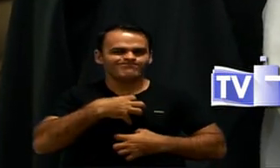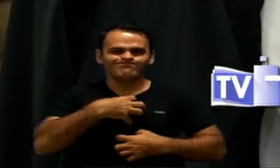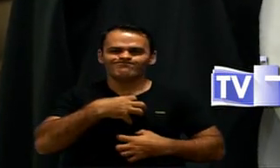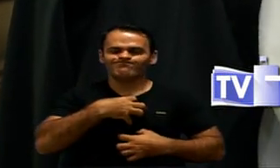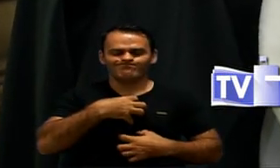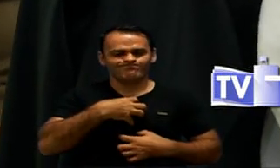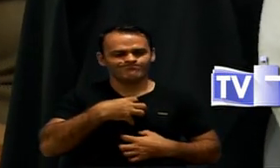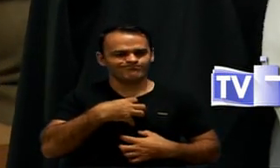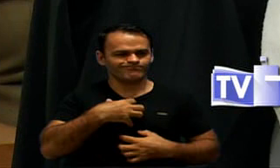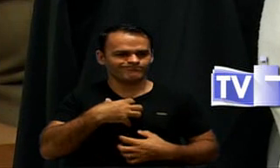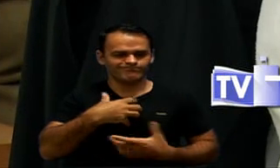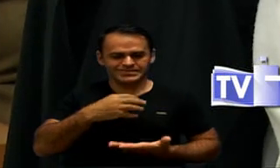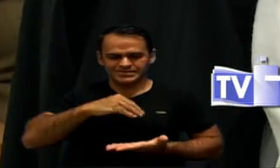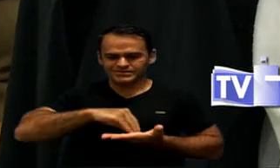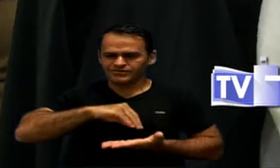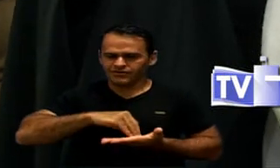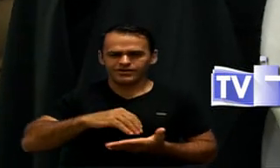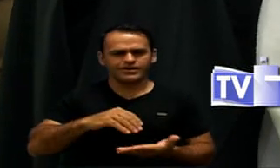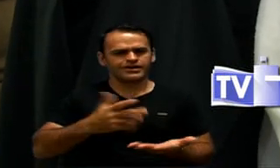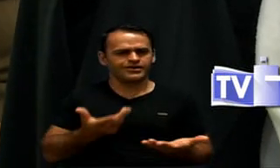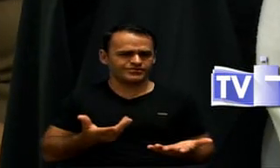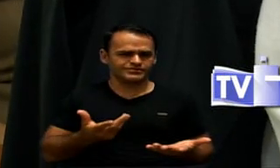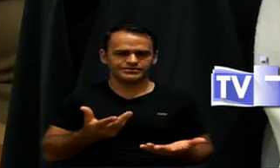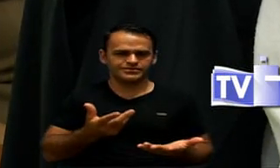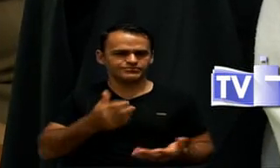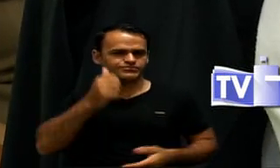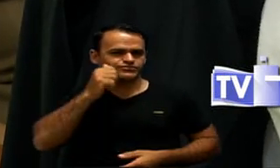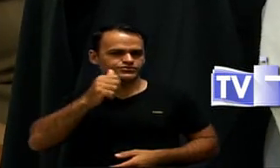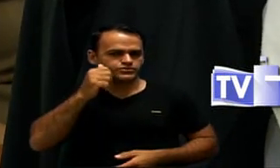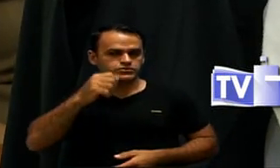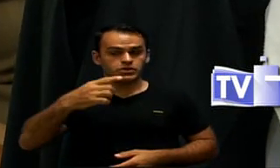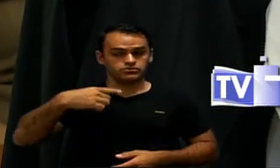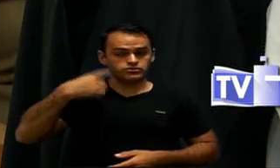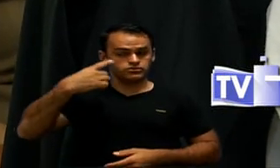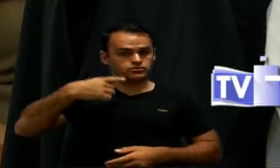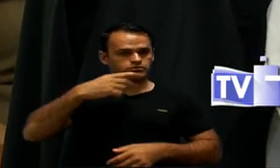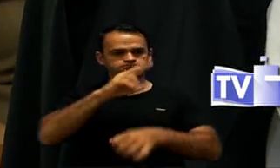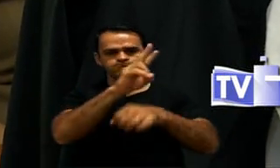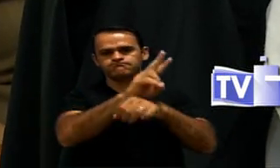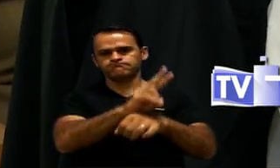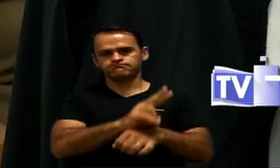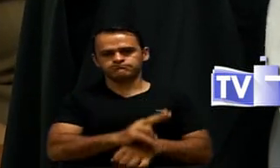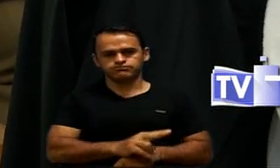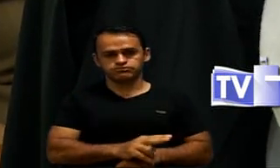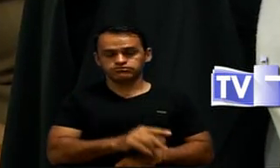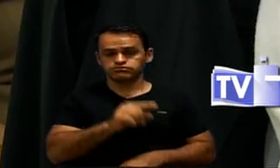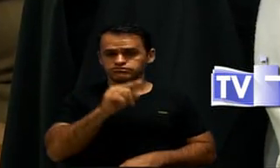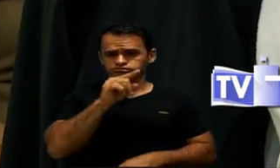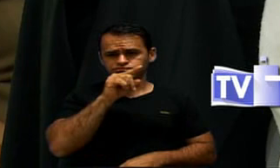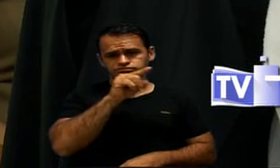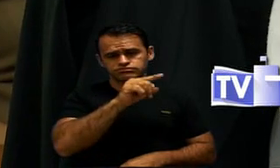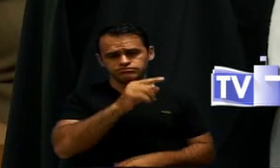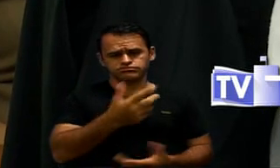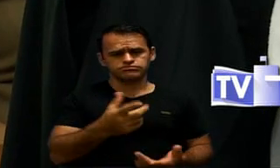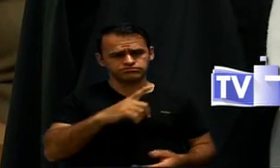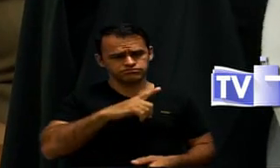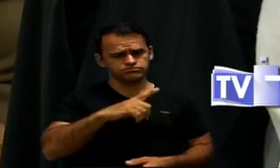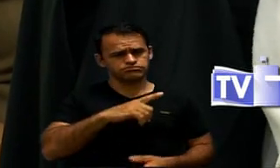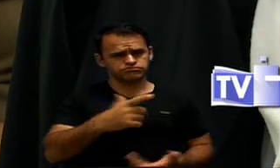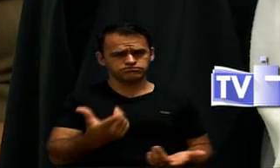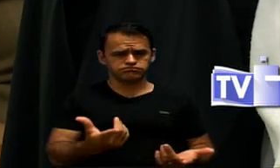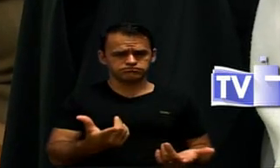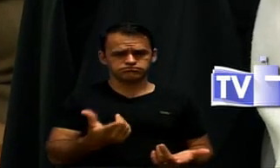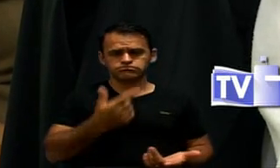atuação no dia a dia, ali, na defesa da mulher vítima de violência. Nós atuamos, sim,